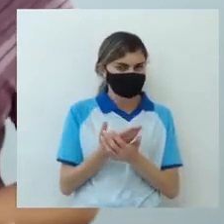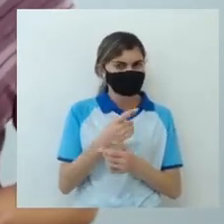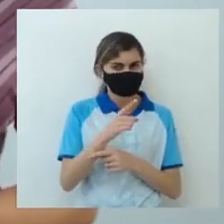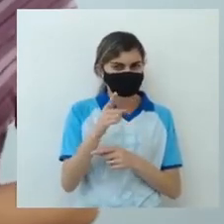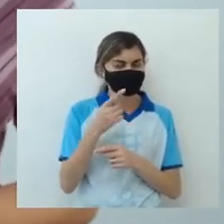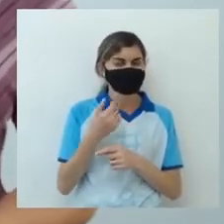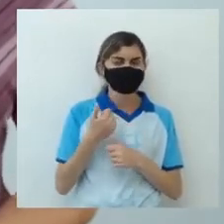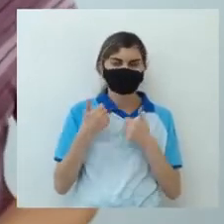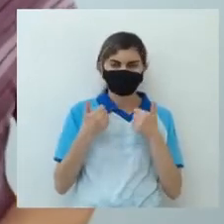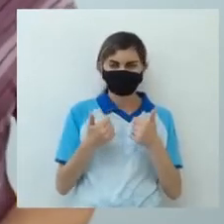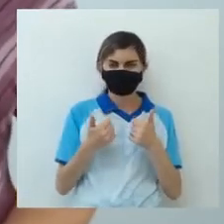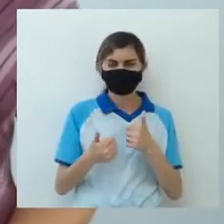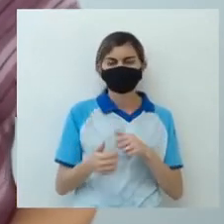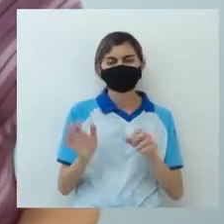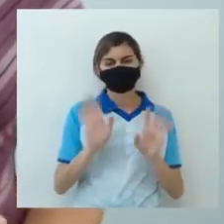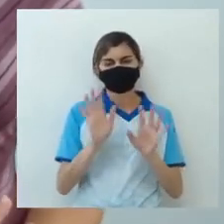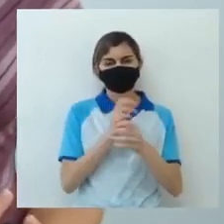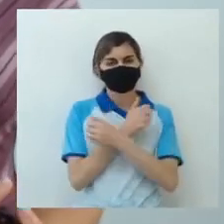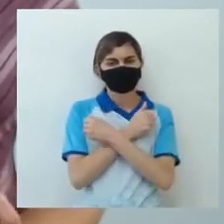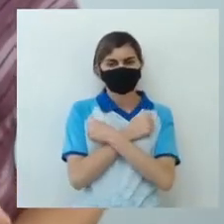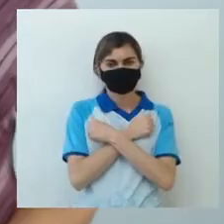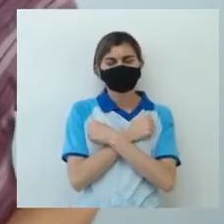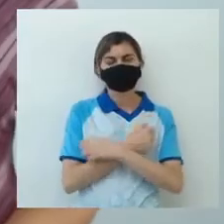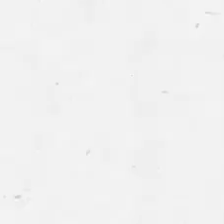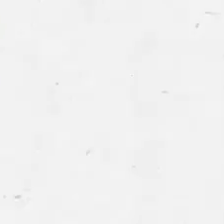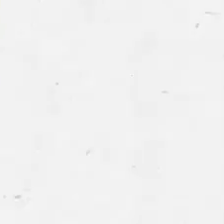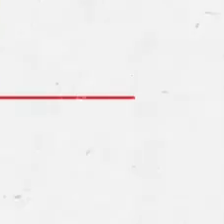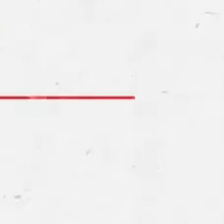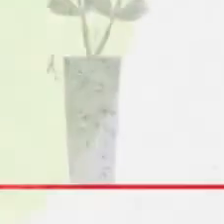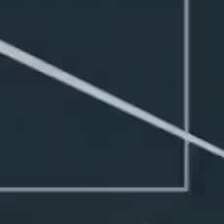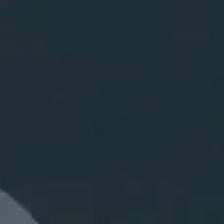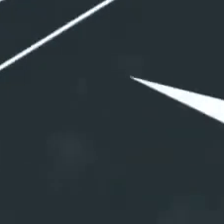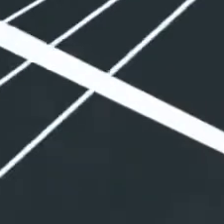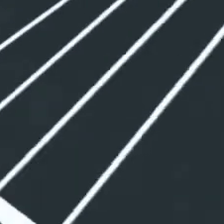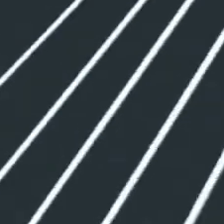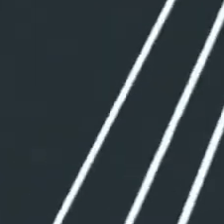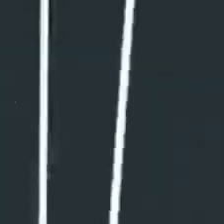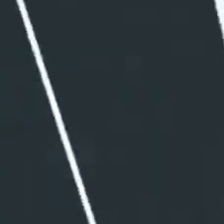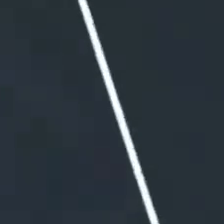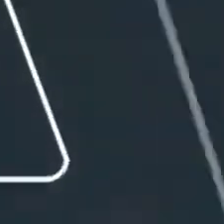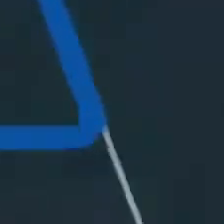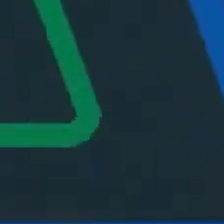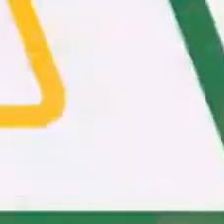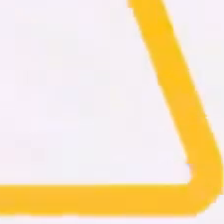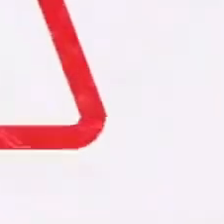se você perdeu agora, tá bom? Um abraço para você, fica com Deus.